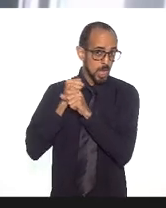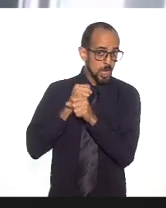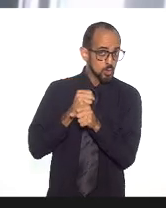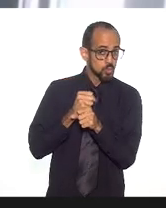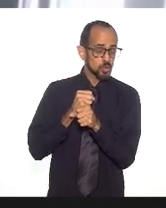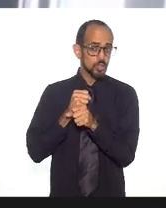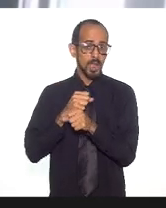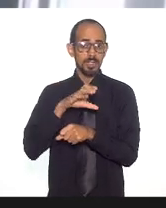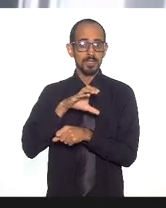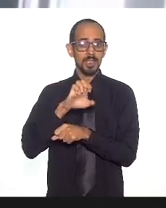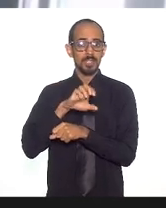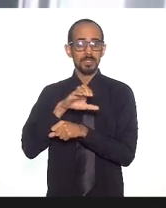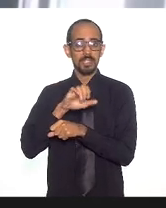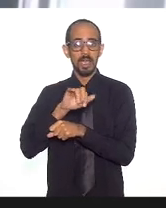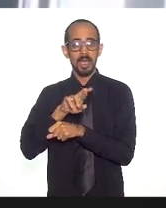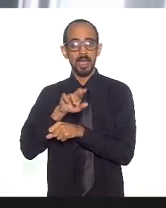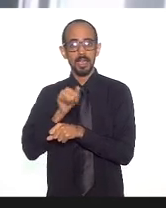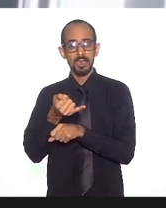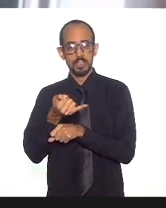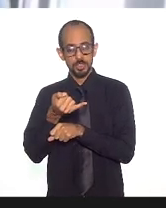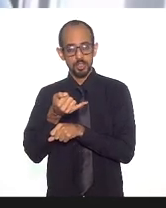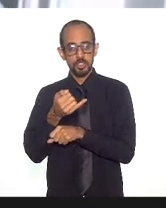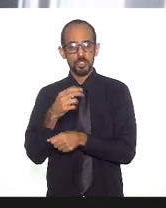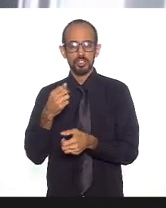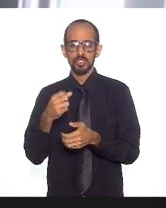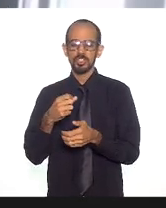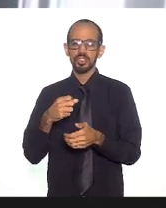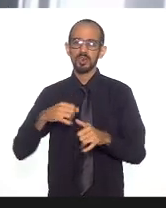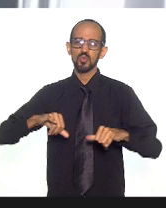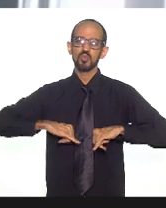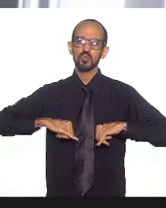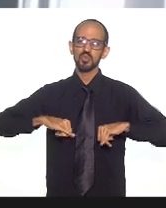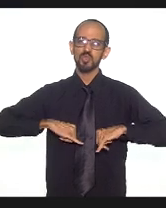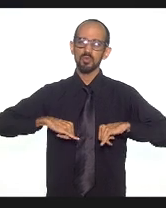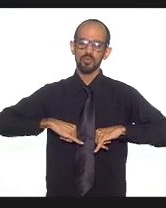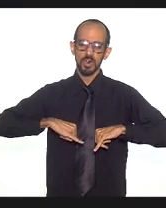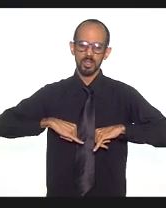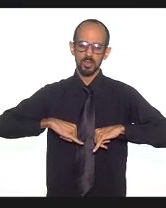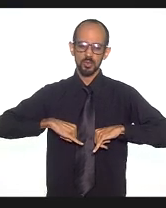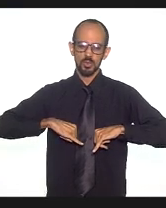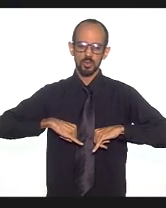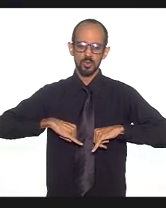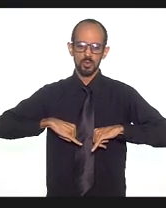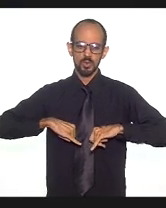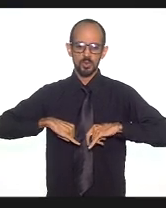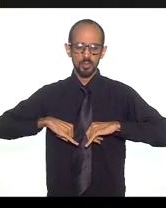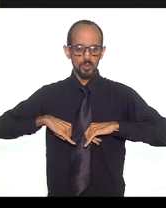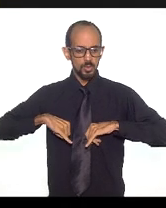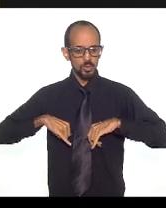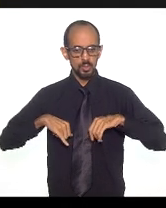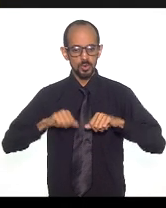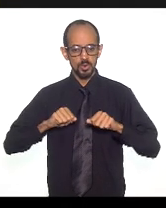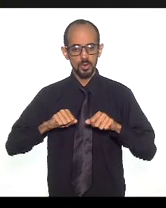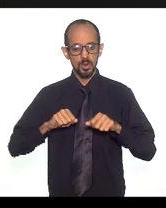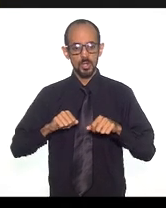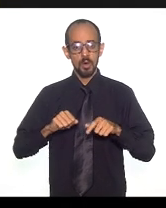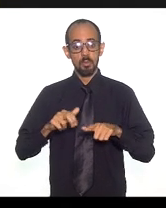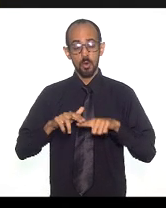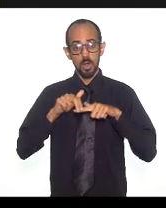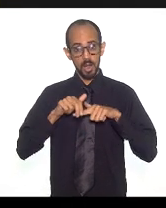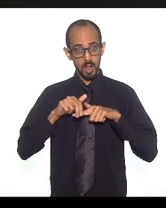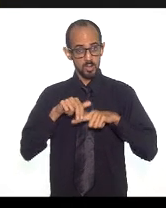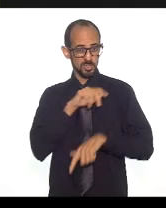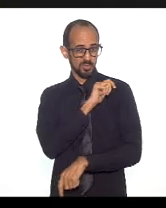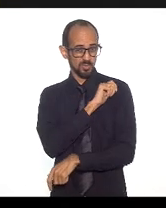sendo, digamos, atingida não só por um processo de crise econômica e fiscal que atingiu